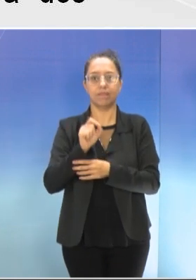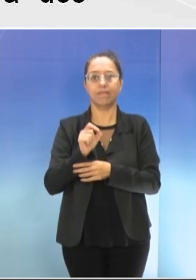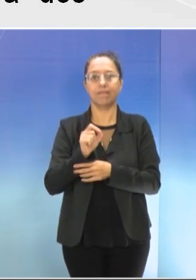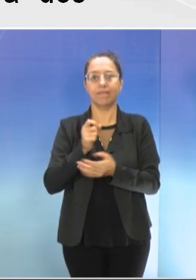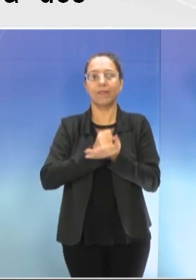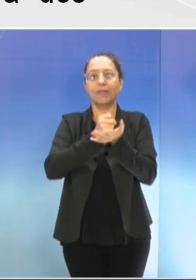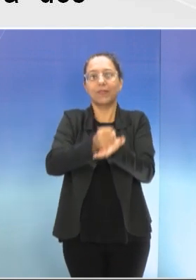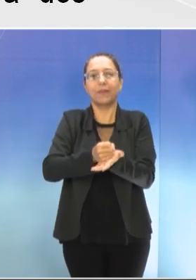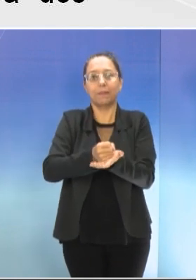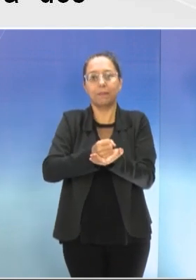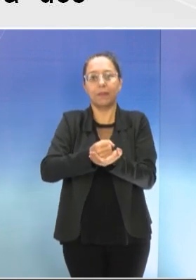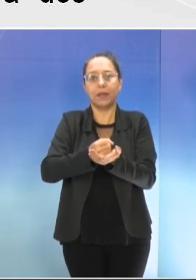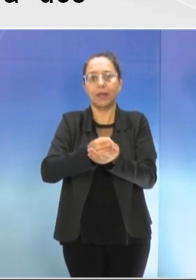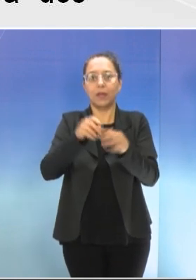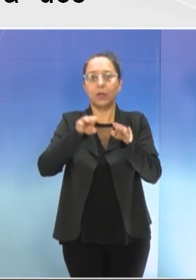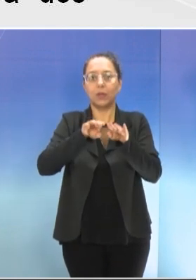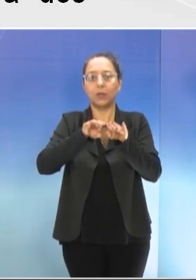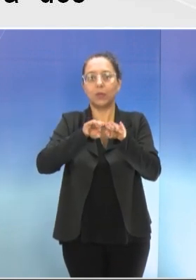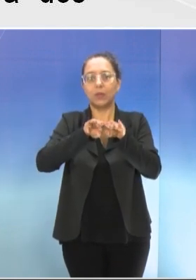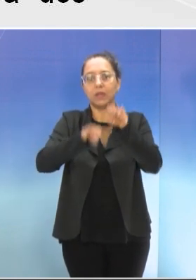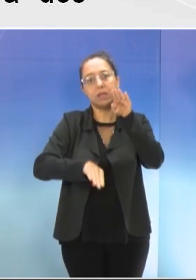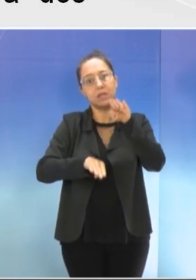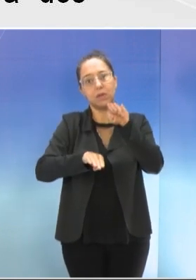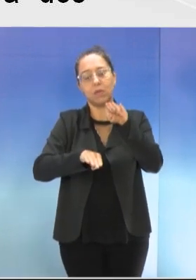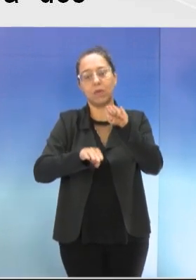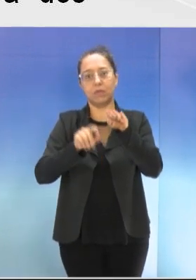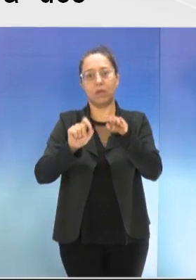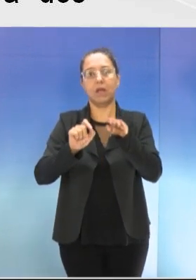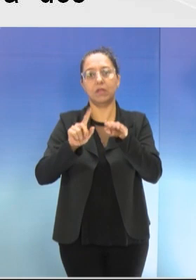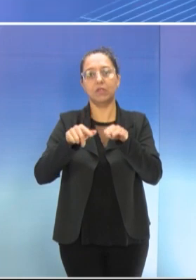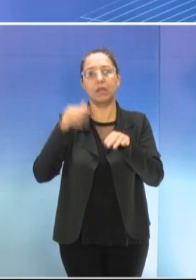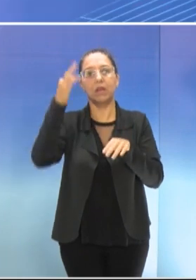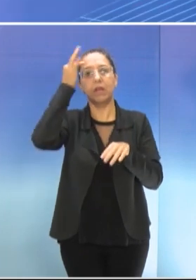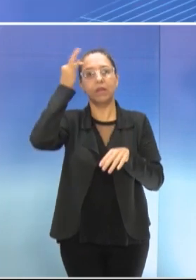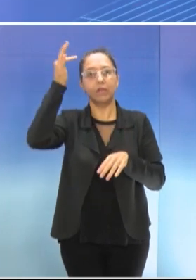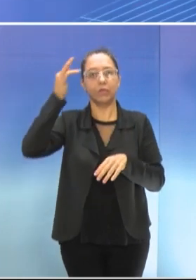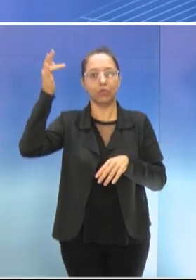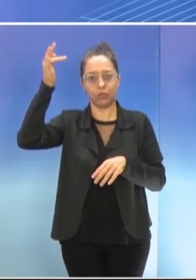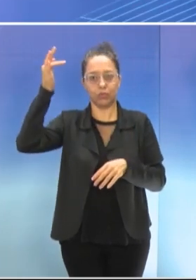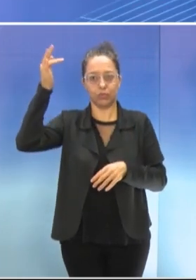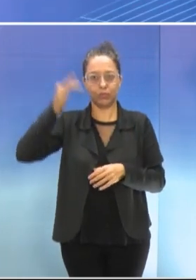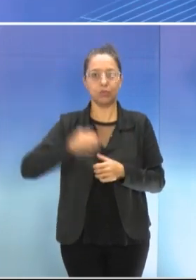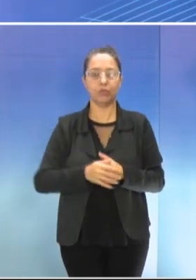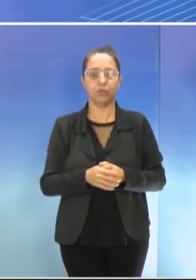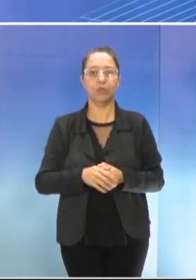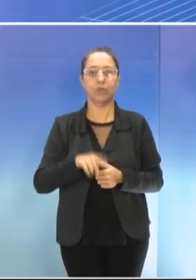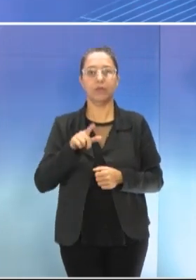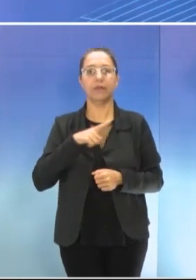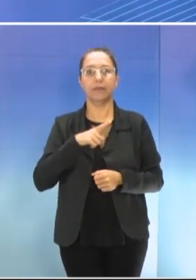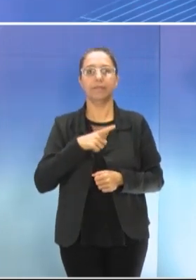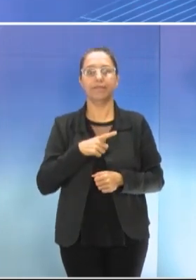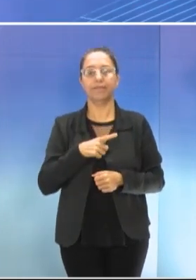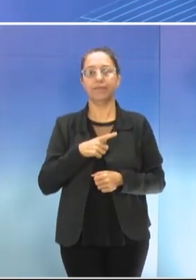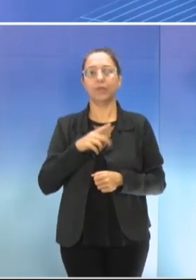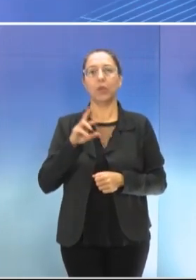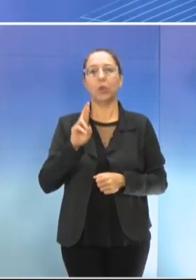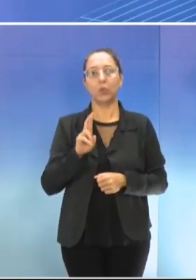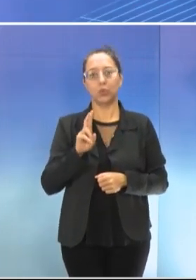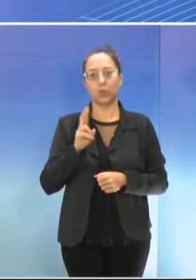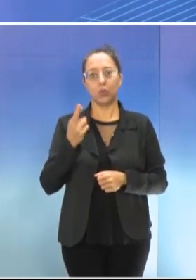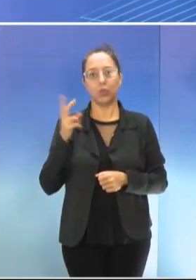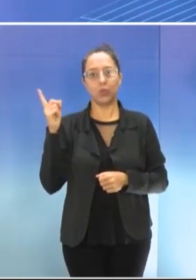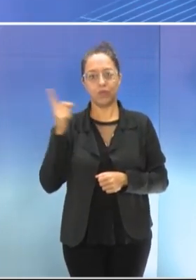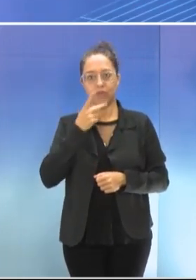Fundamento da Desigualdade entre os Homens, desse filósofo francês chamado Rousseau.